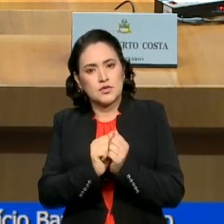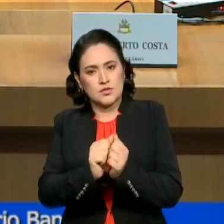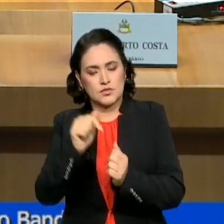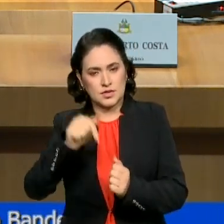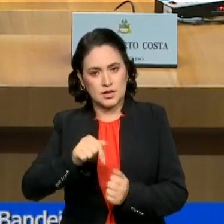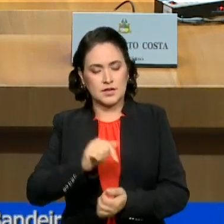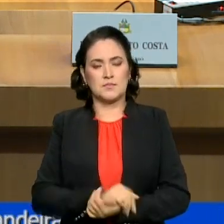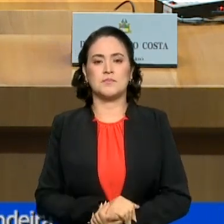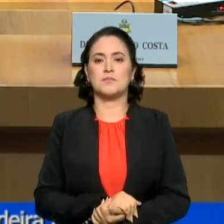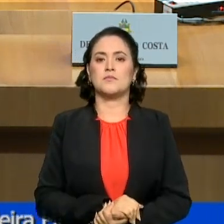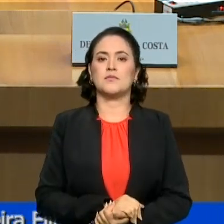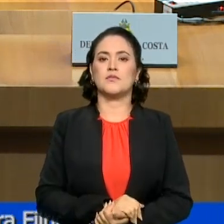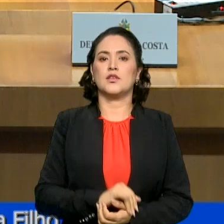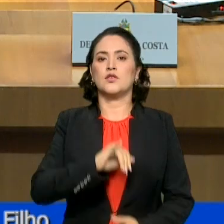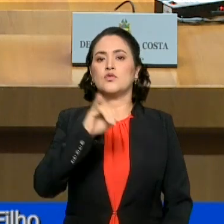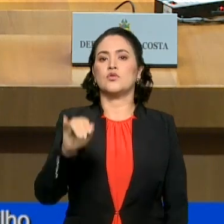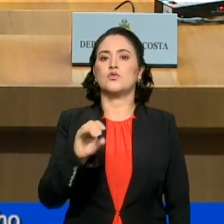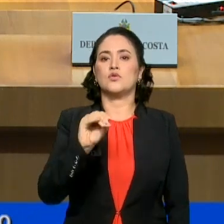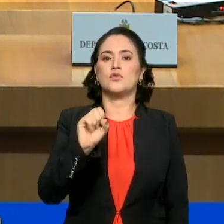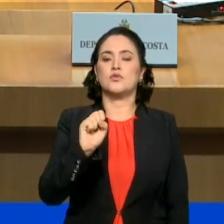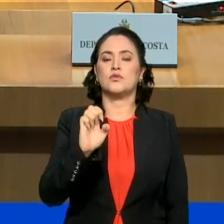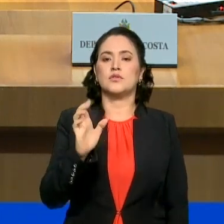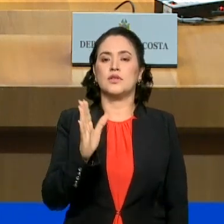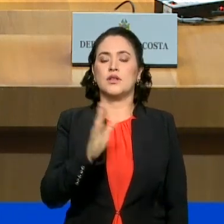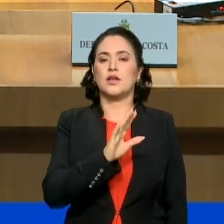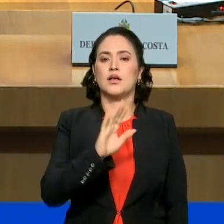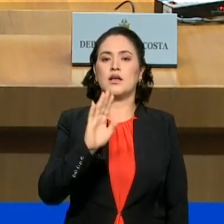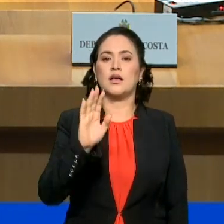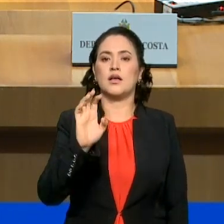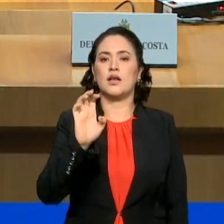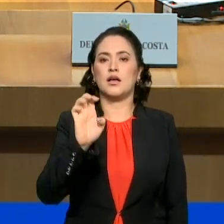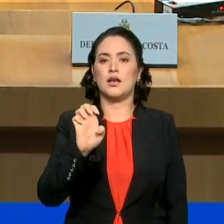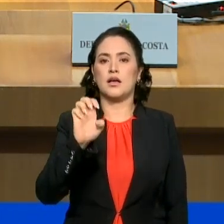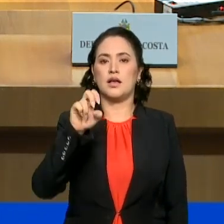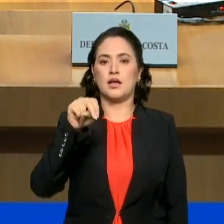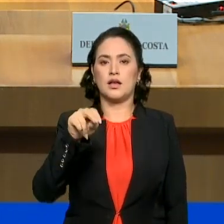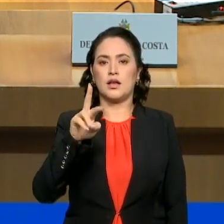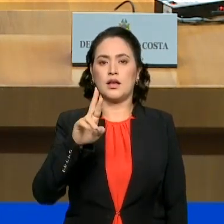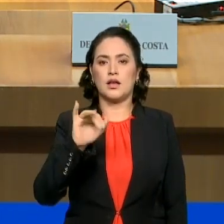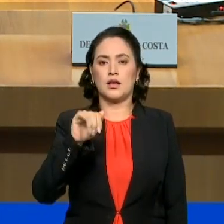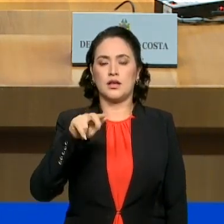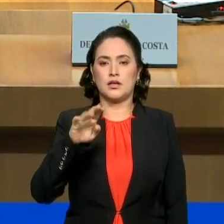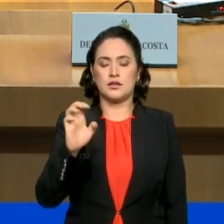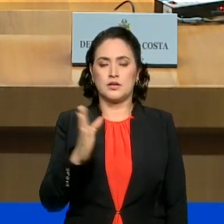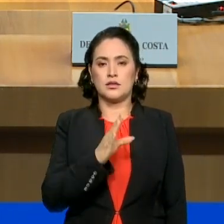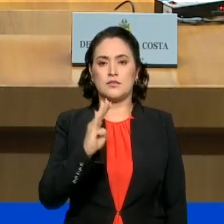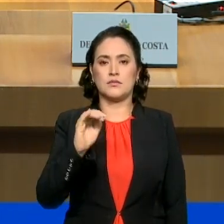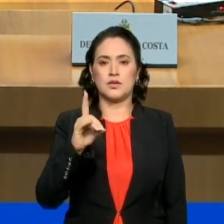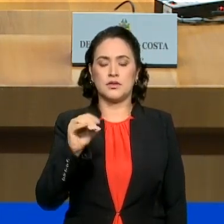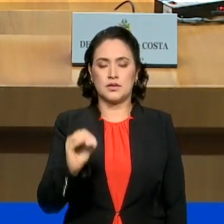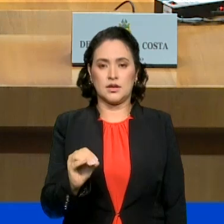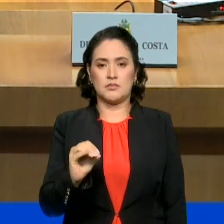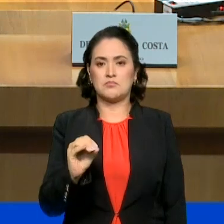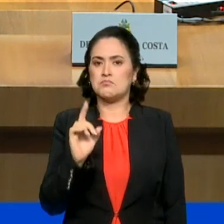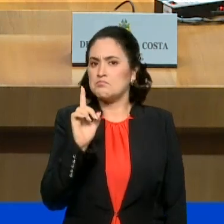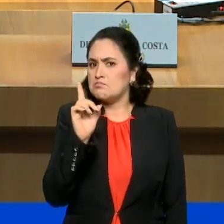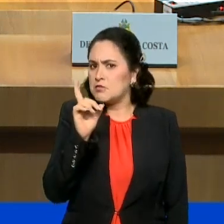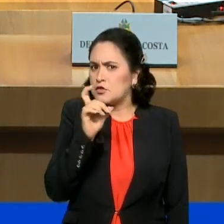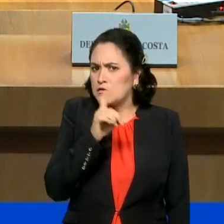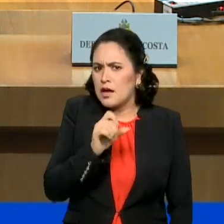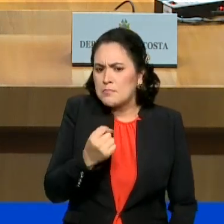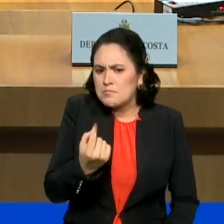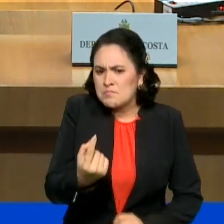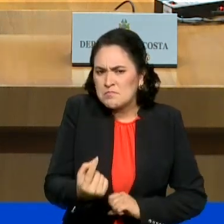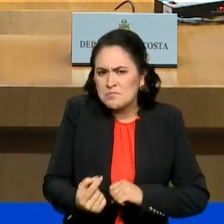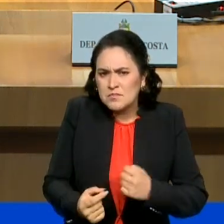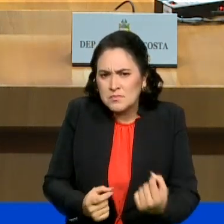Henrique Brandão, é difícil estar por aqui, viu, Aparício? É uma honra tê-lo